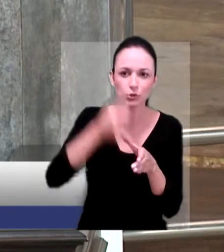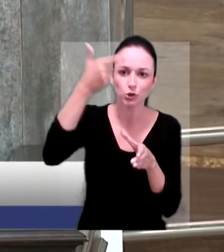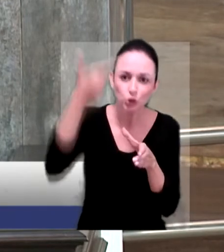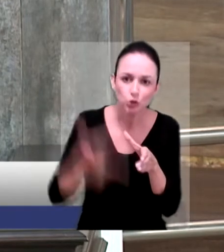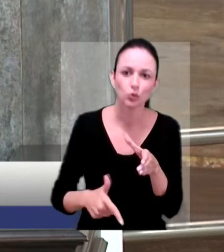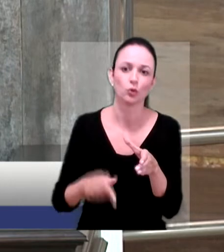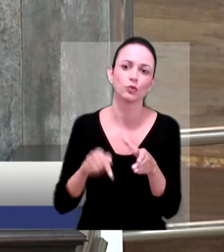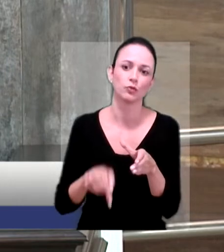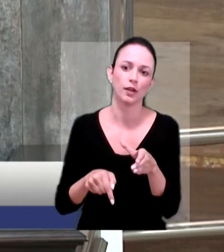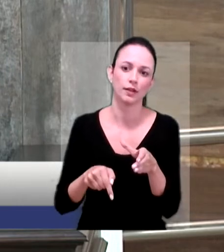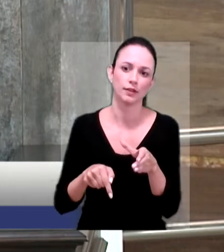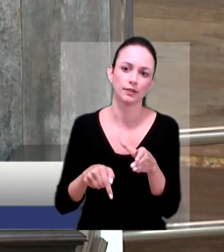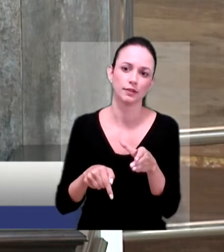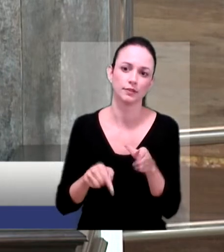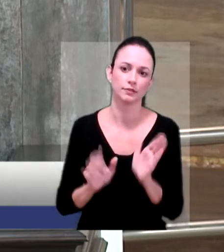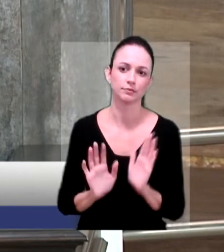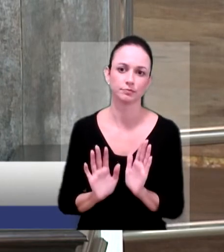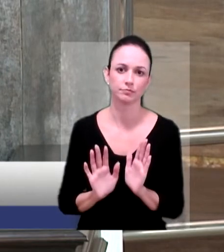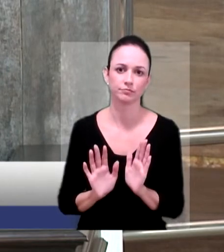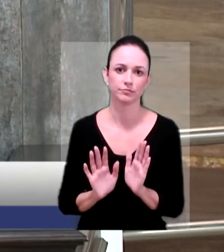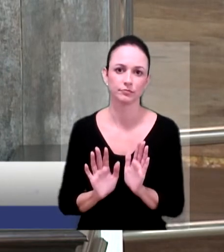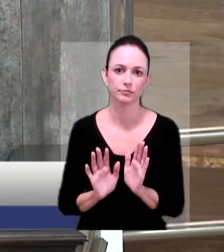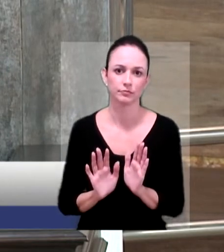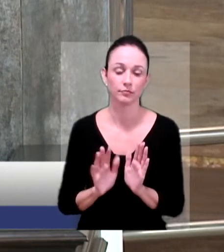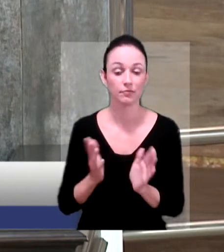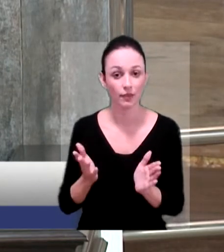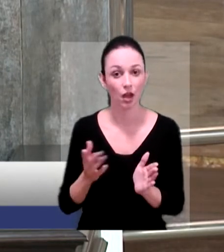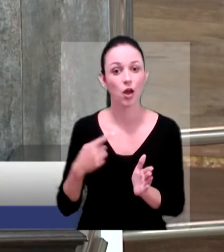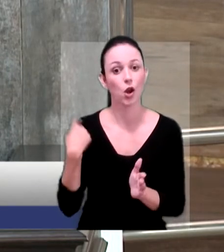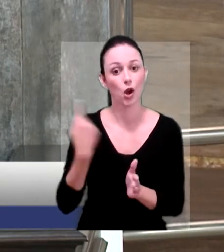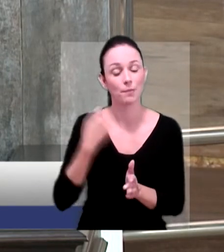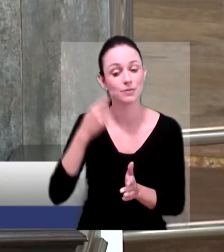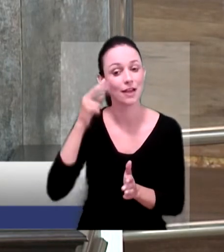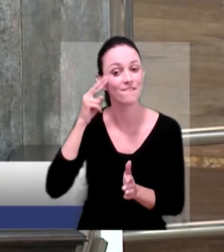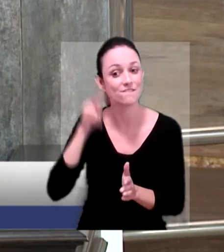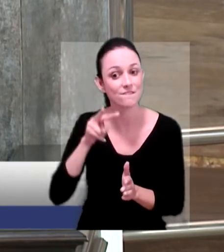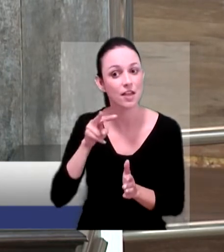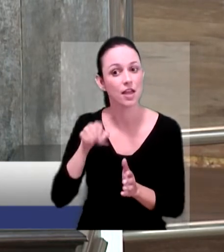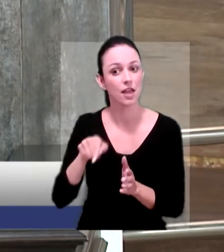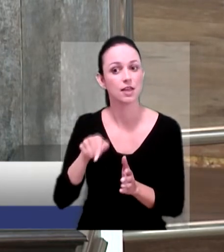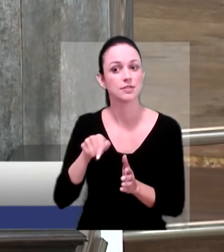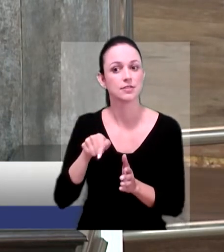Então é dessa forma que a gente tem que ver e o